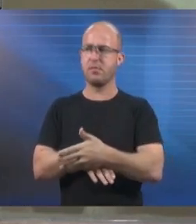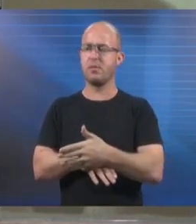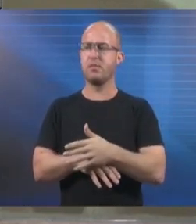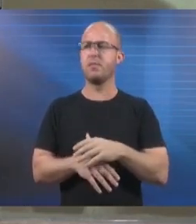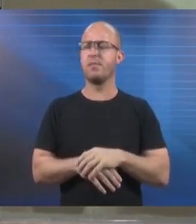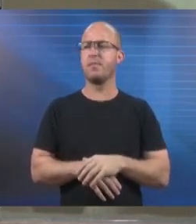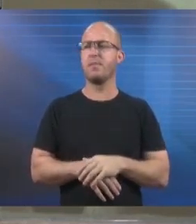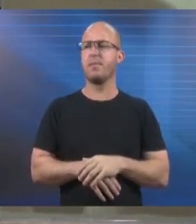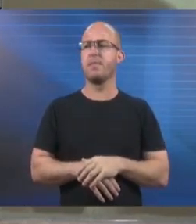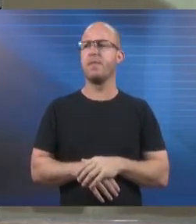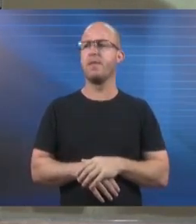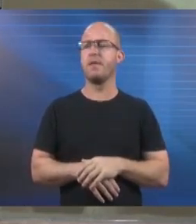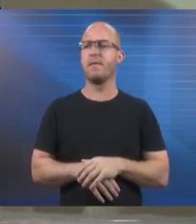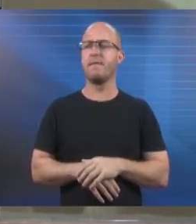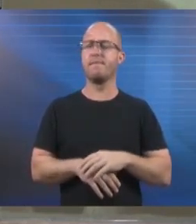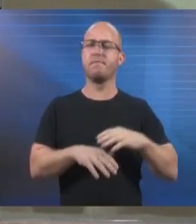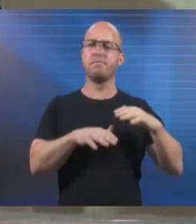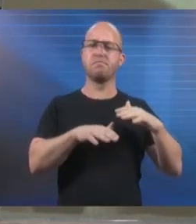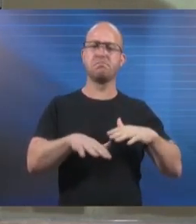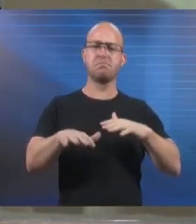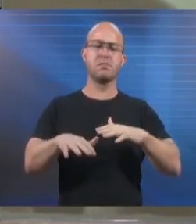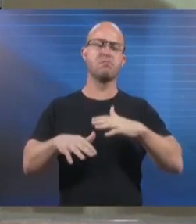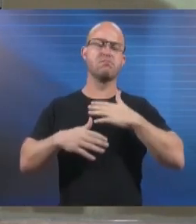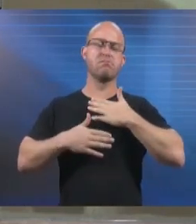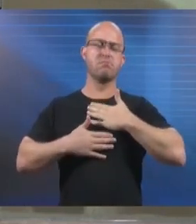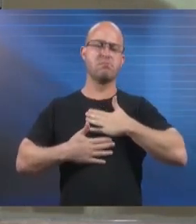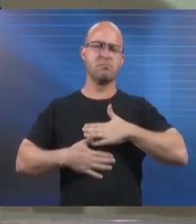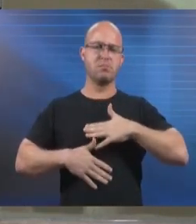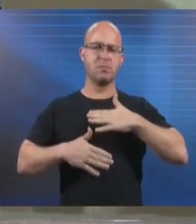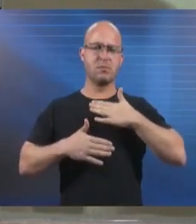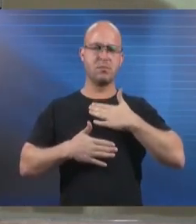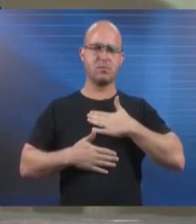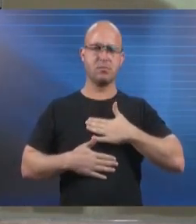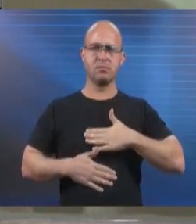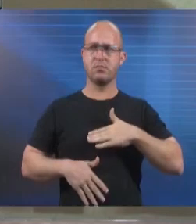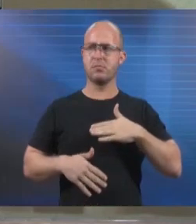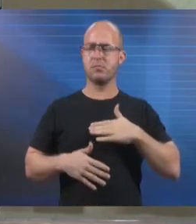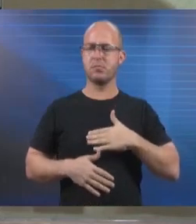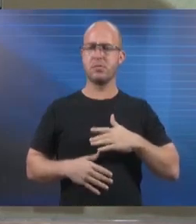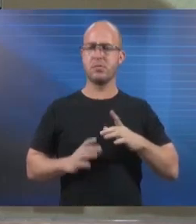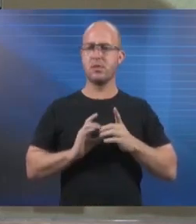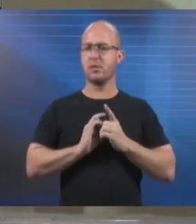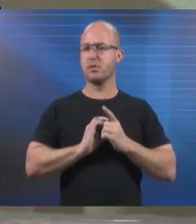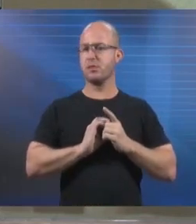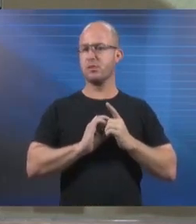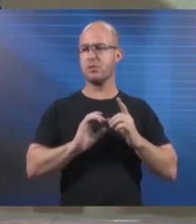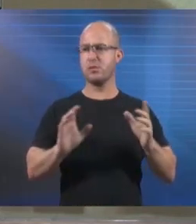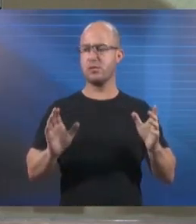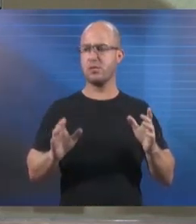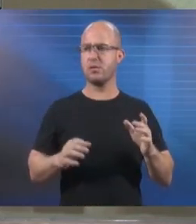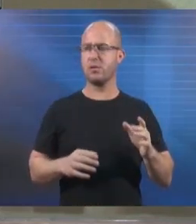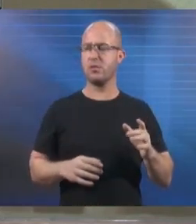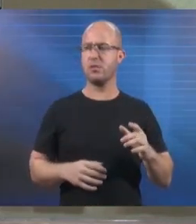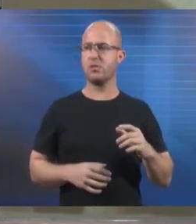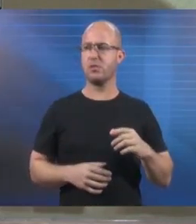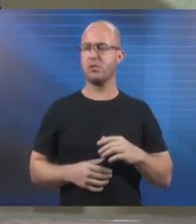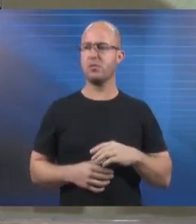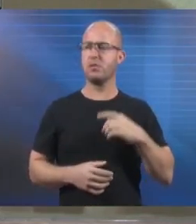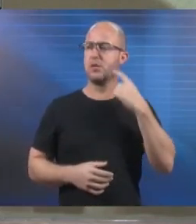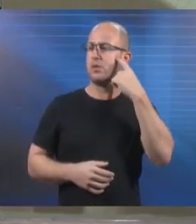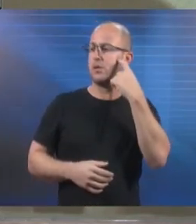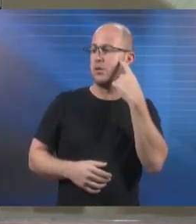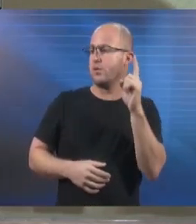idema foi uma manifestação pacífica uma manifestação democrática né e eu não não